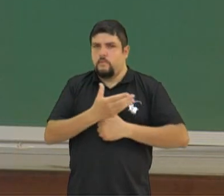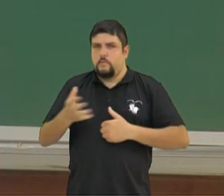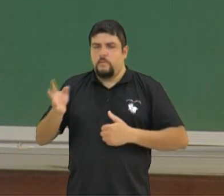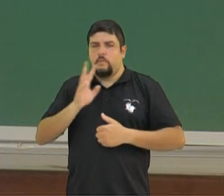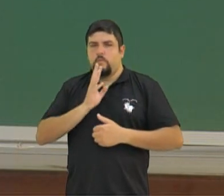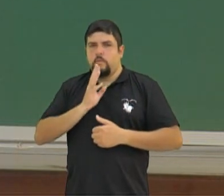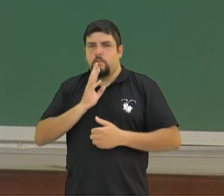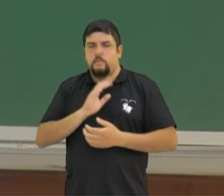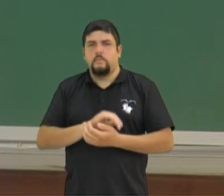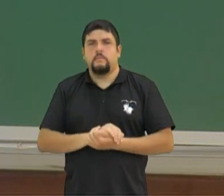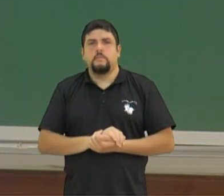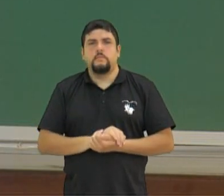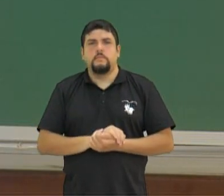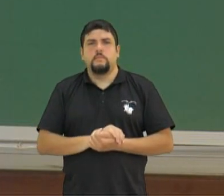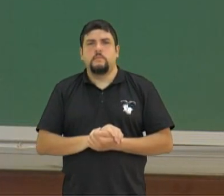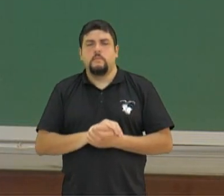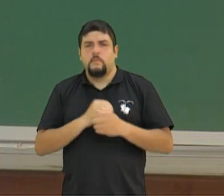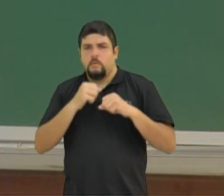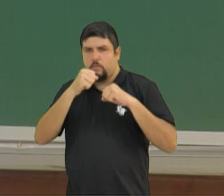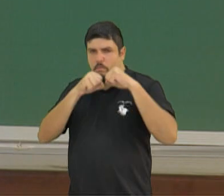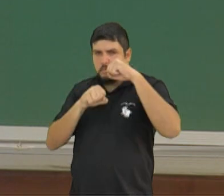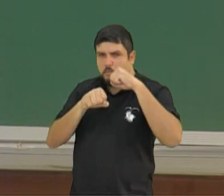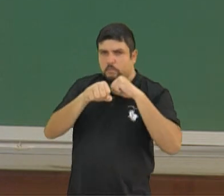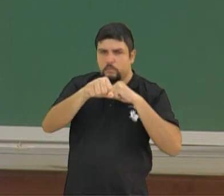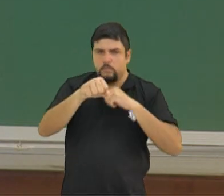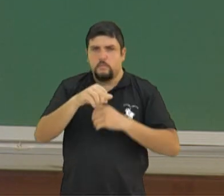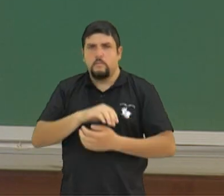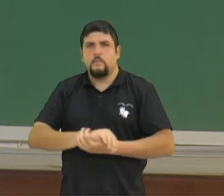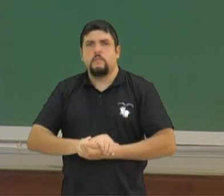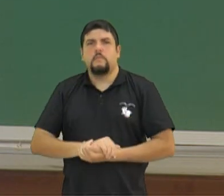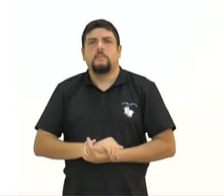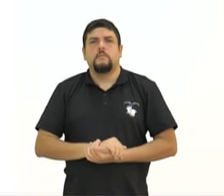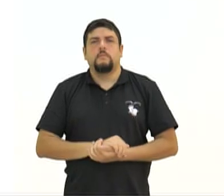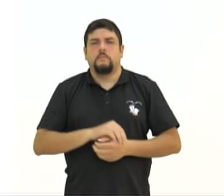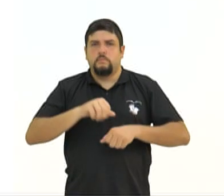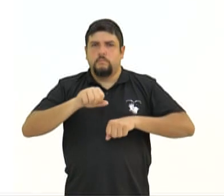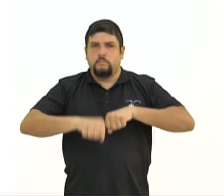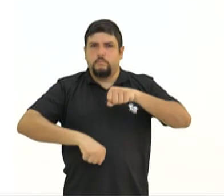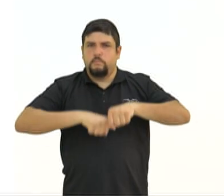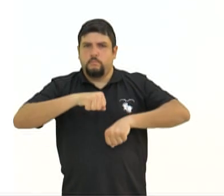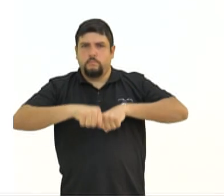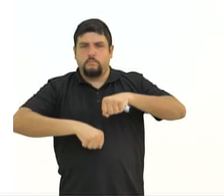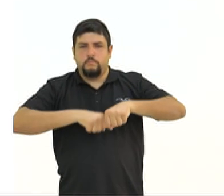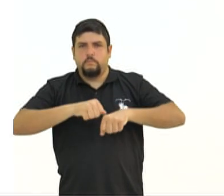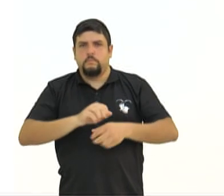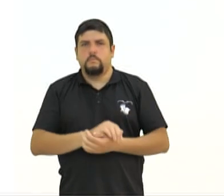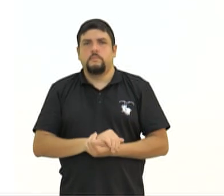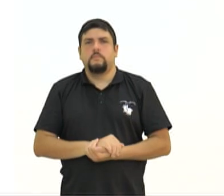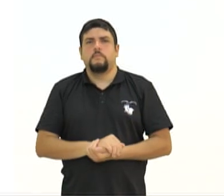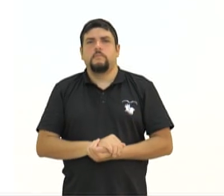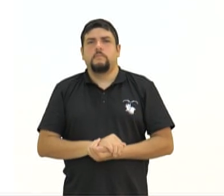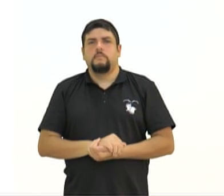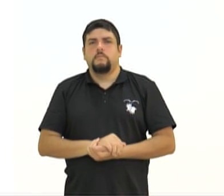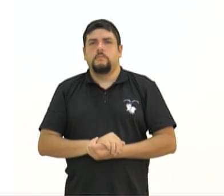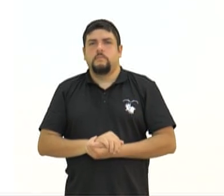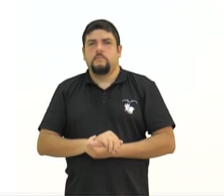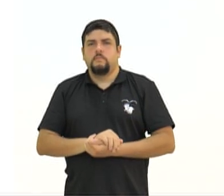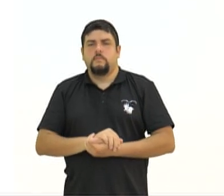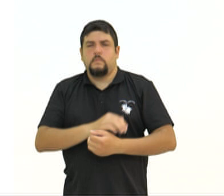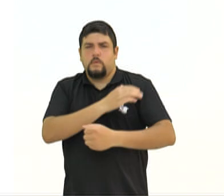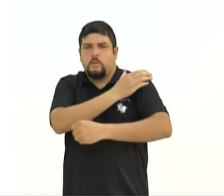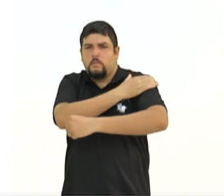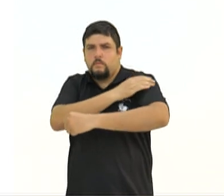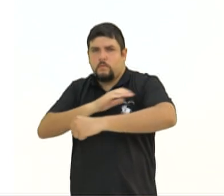el boxeo, o boxe, el ciclismo, o ciclismo, el balonmano, o handball,